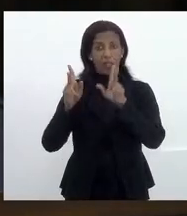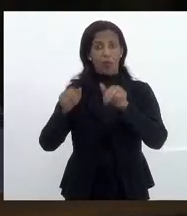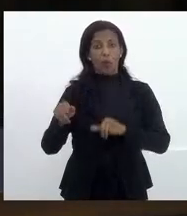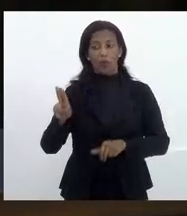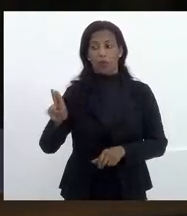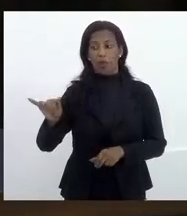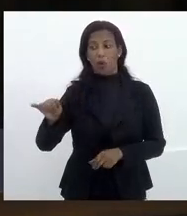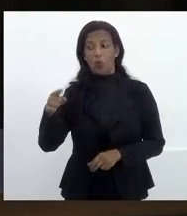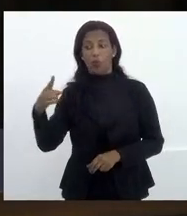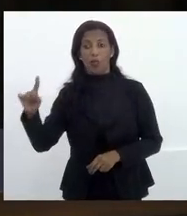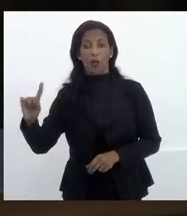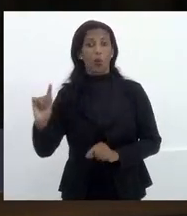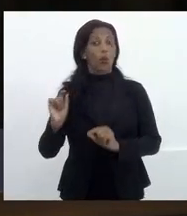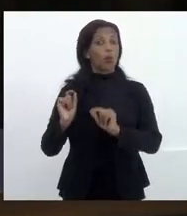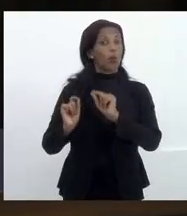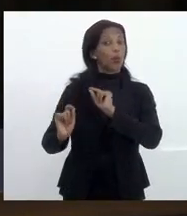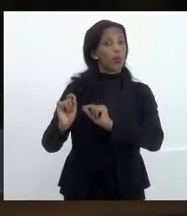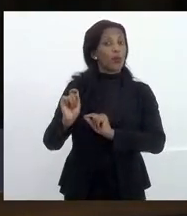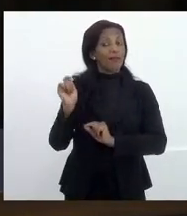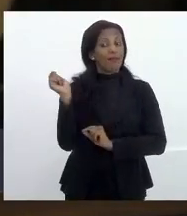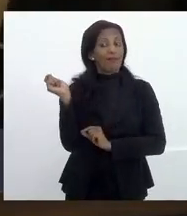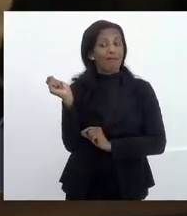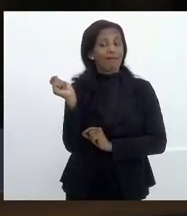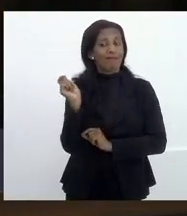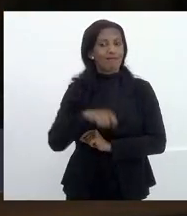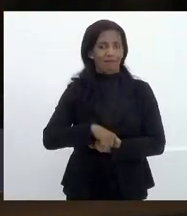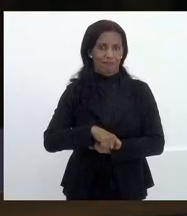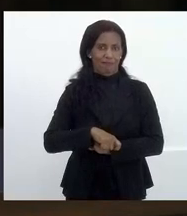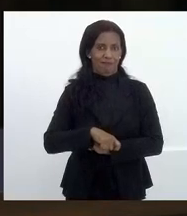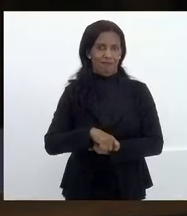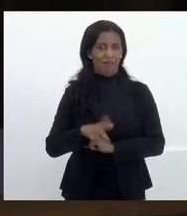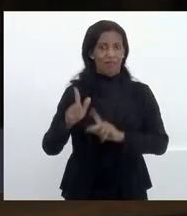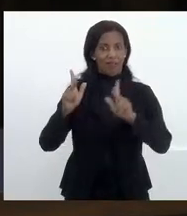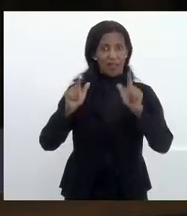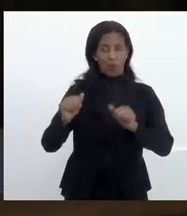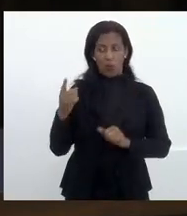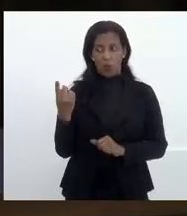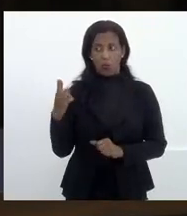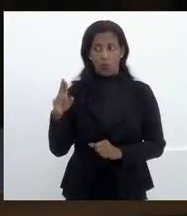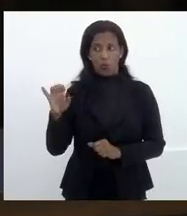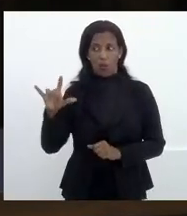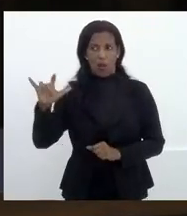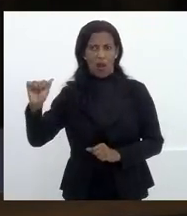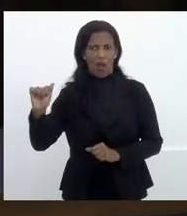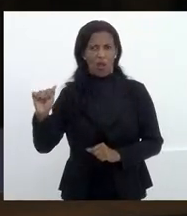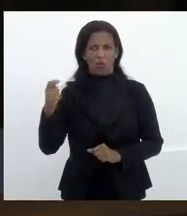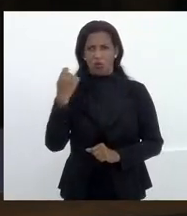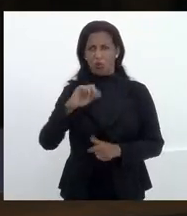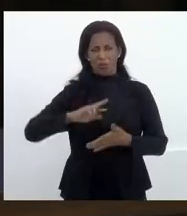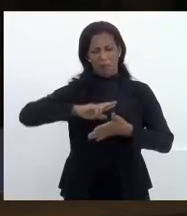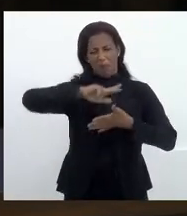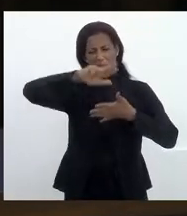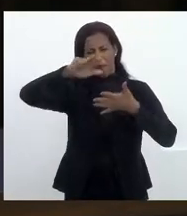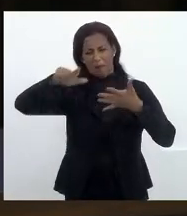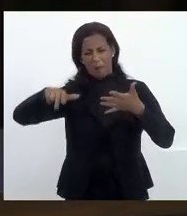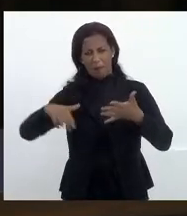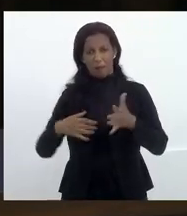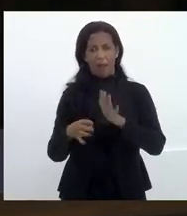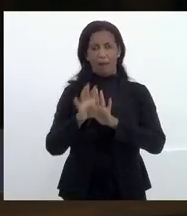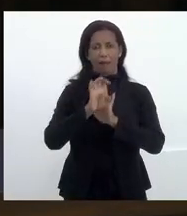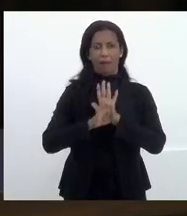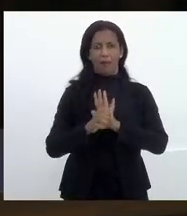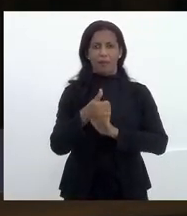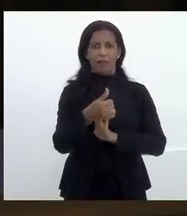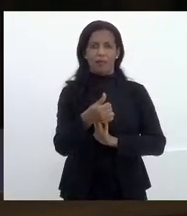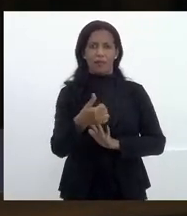União no que couber não há como bem disse aquilo é uma necessidade reproduzir ipsis literis a emenda